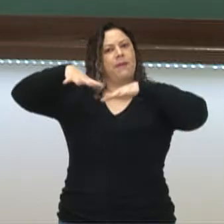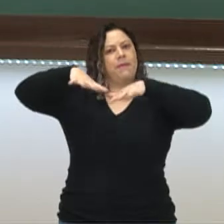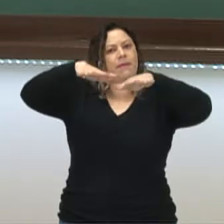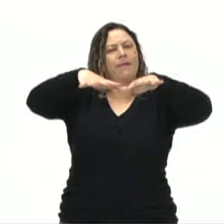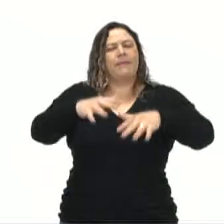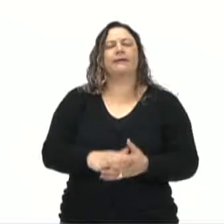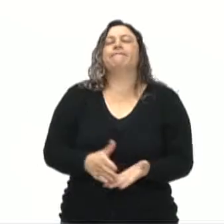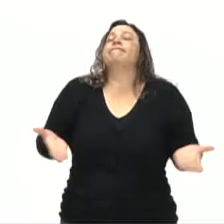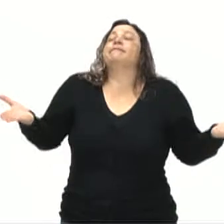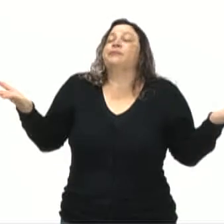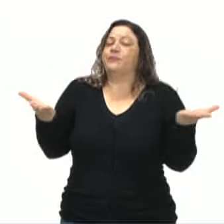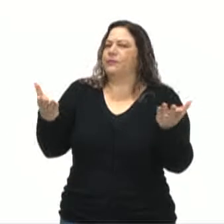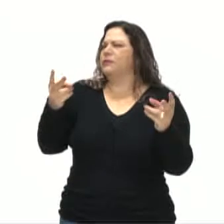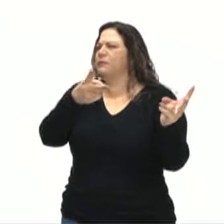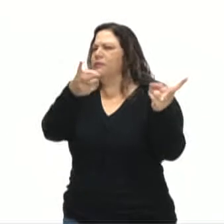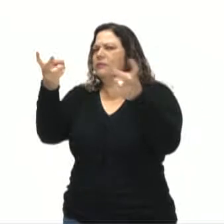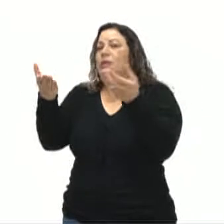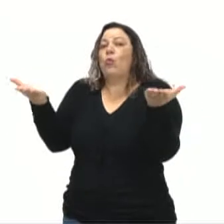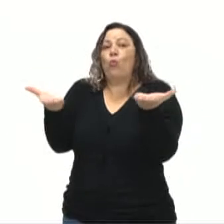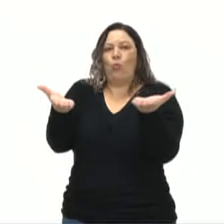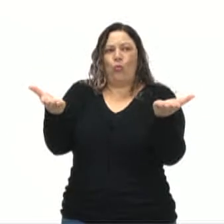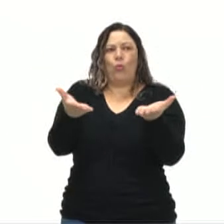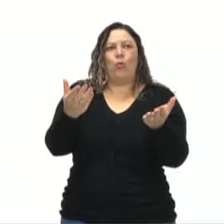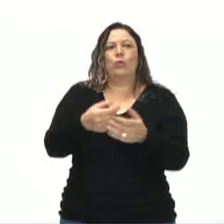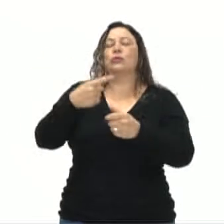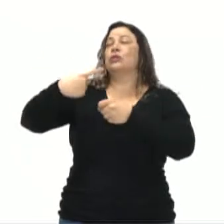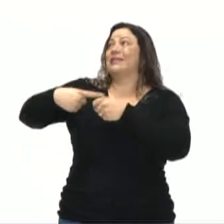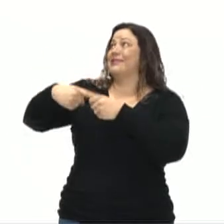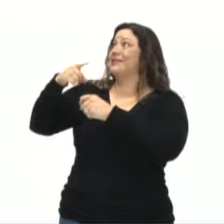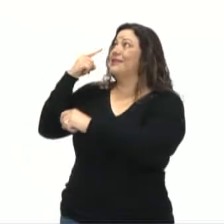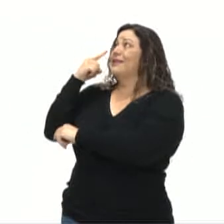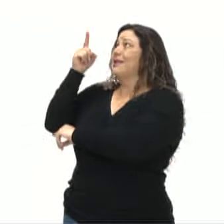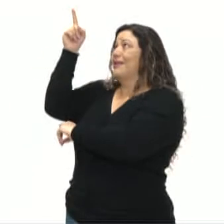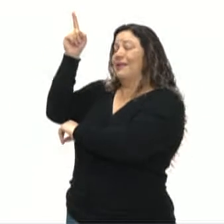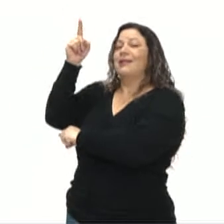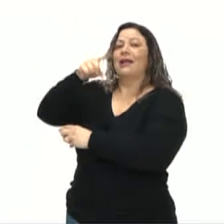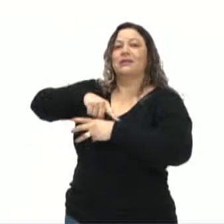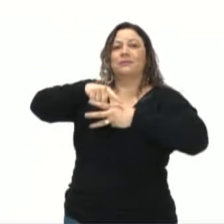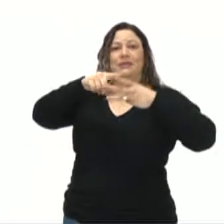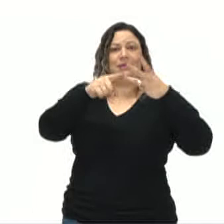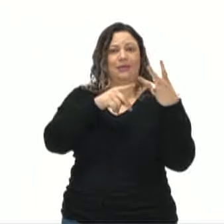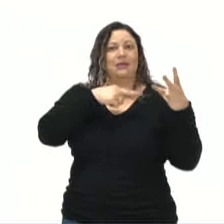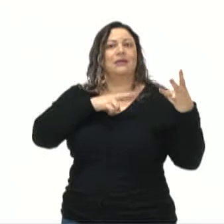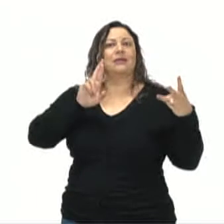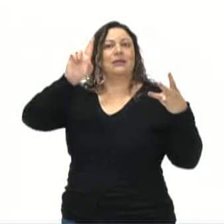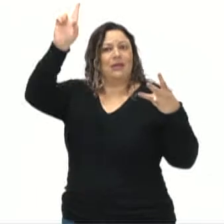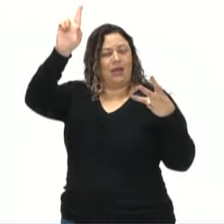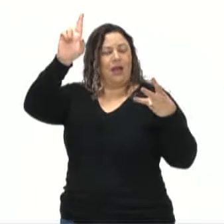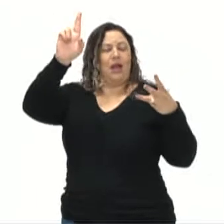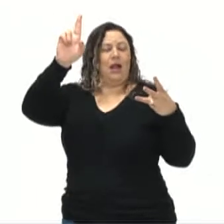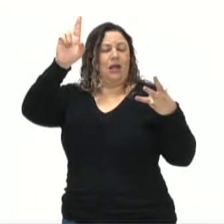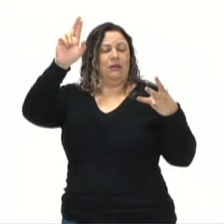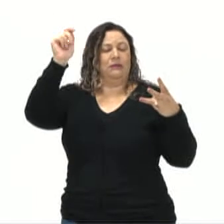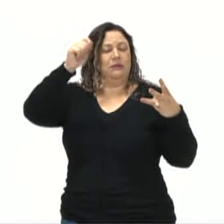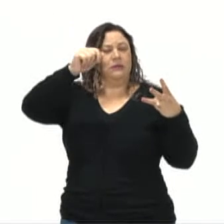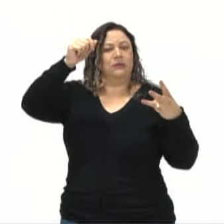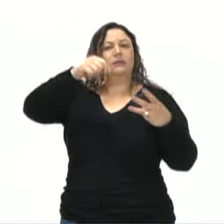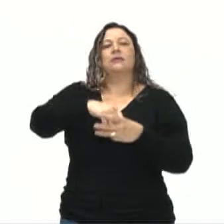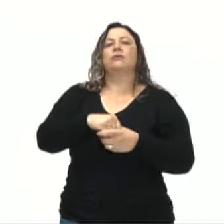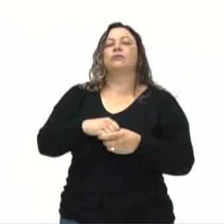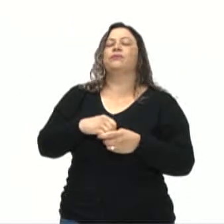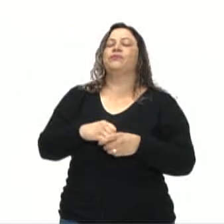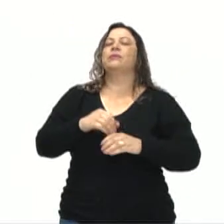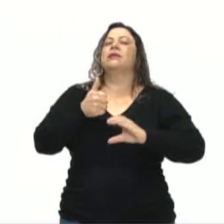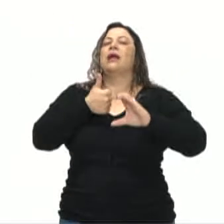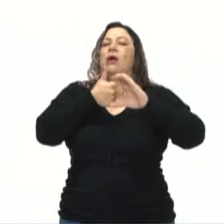atualmente a cidade de Jerusalém é uma cidade sagrada para as três maiores religiões monoteístas, o cristianismo,